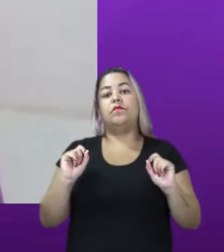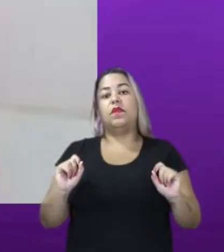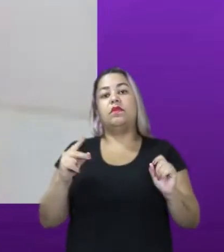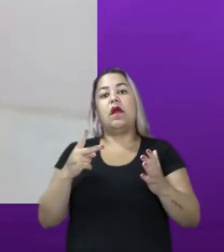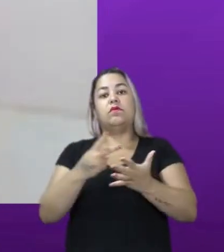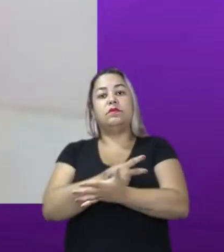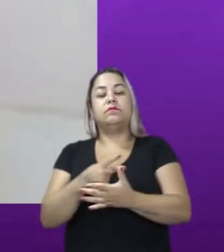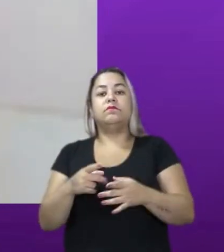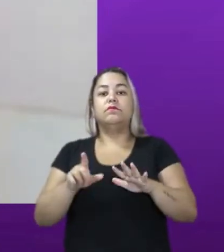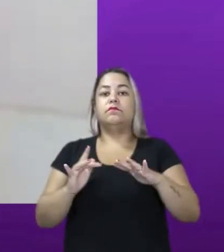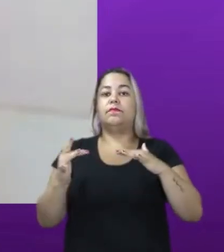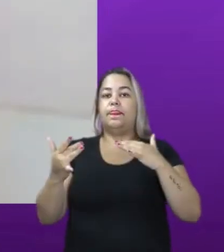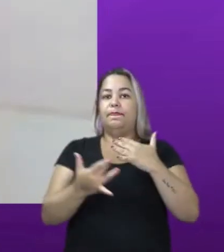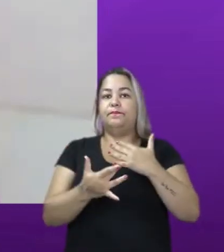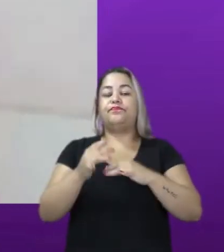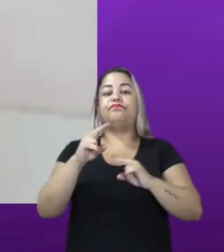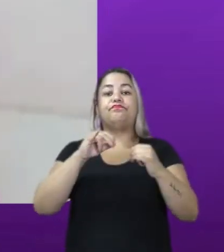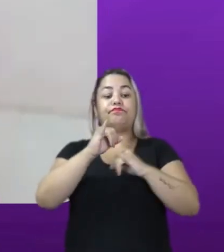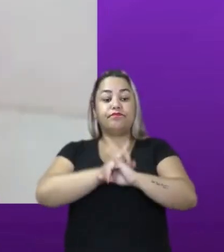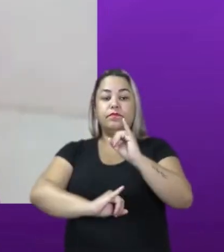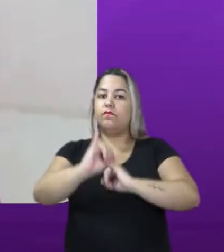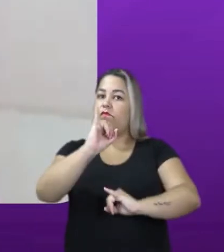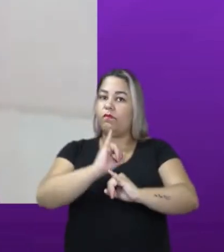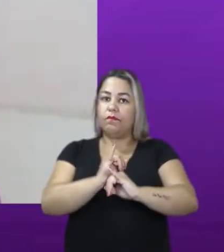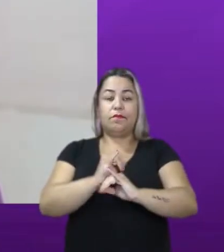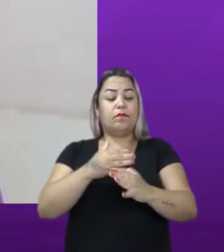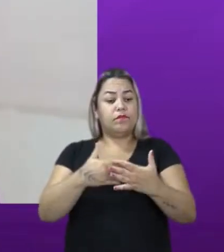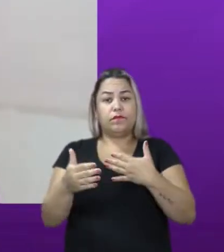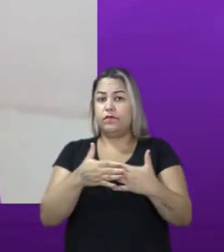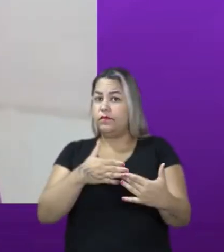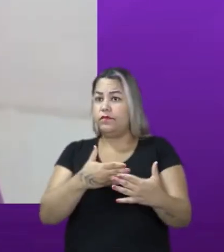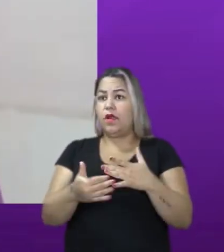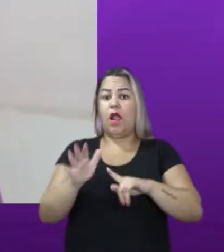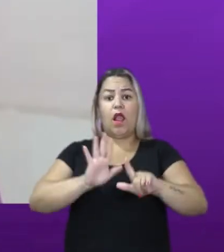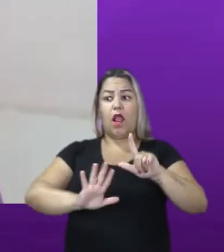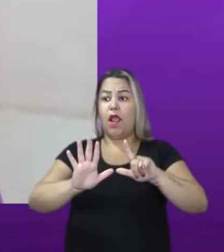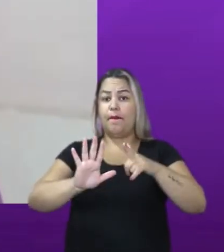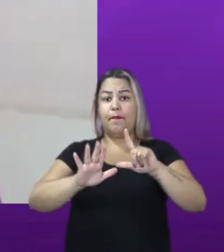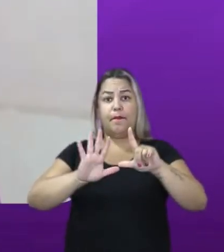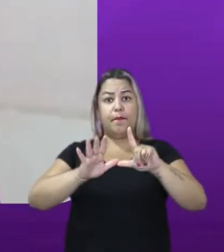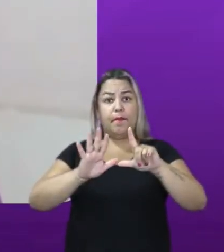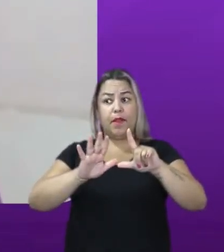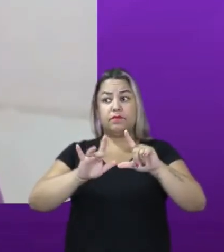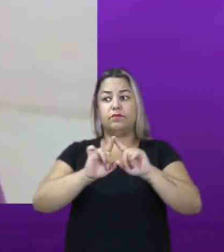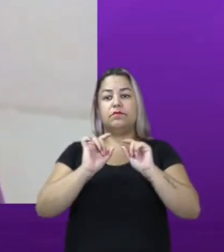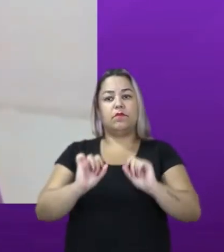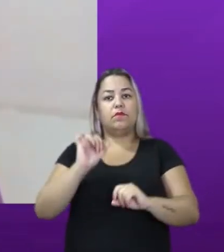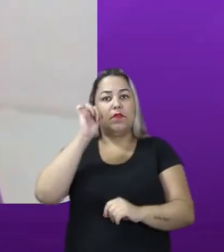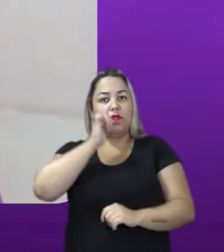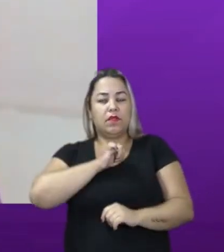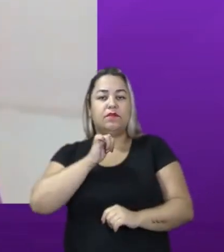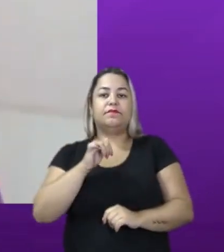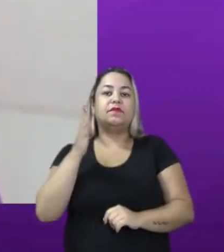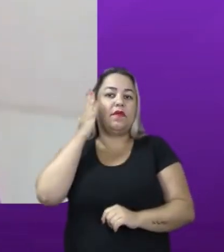acontece nas redes, na internet, em qualquer meio digital, contra nós mulheres.